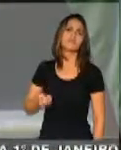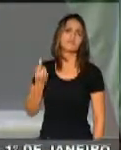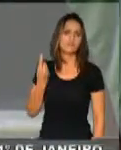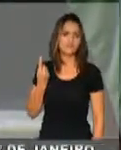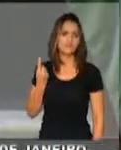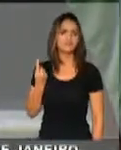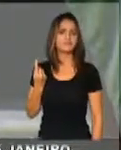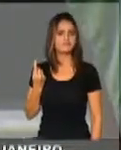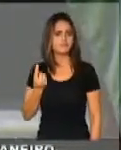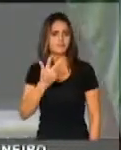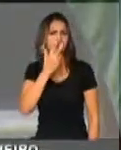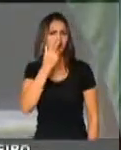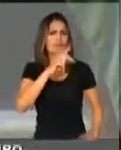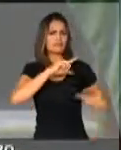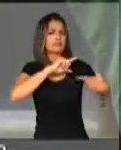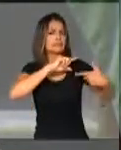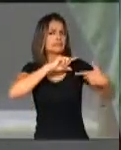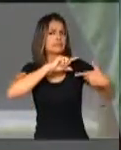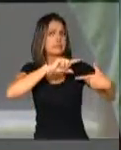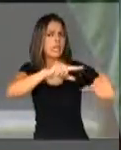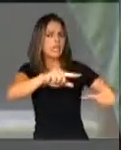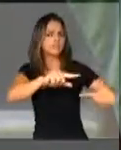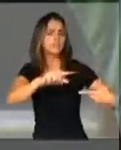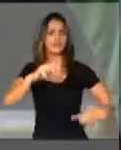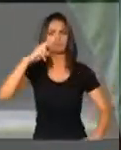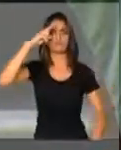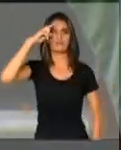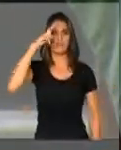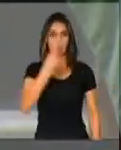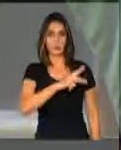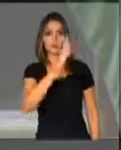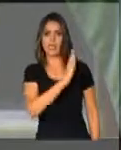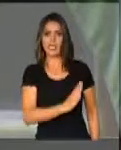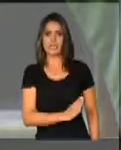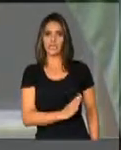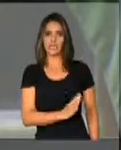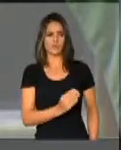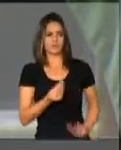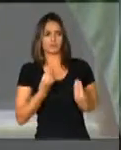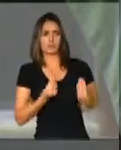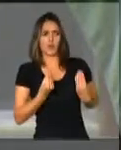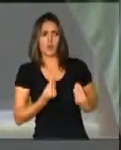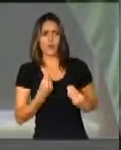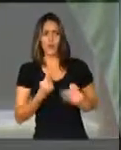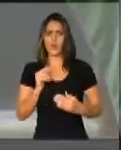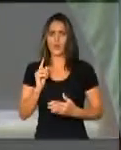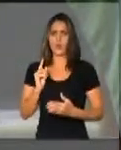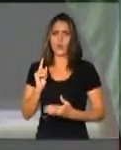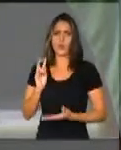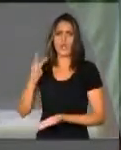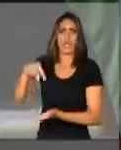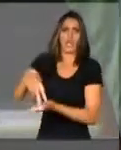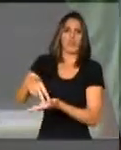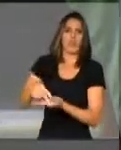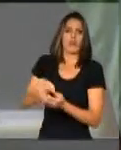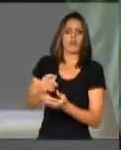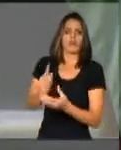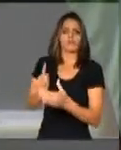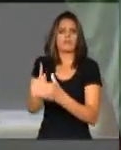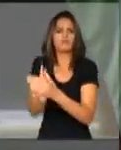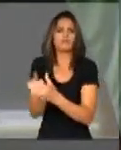nega uma tradição das Forças Armadas brasileiras de